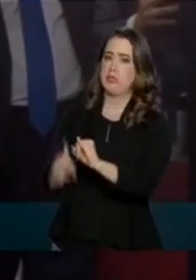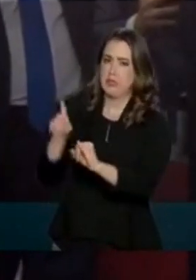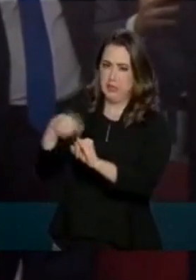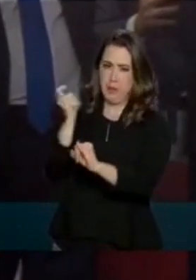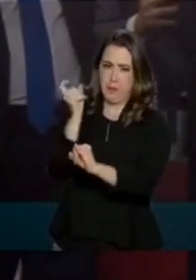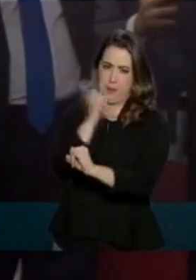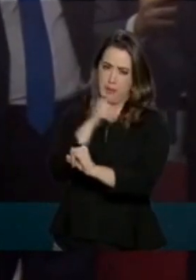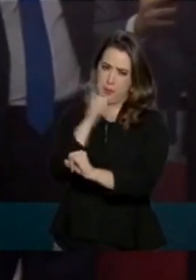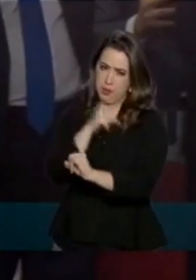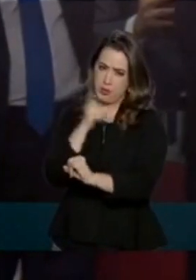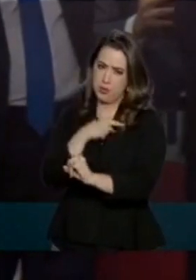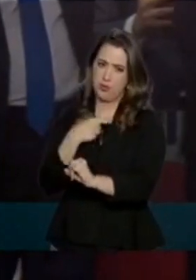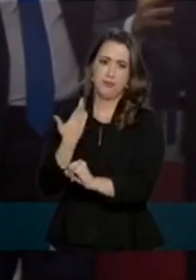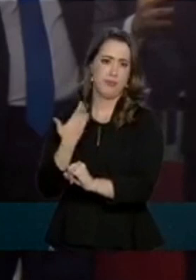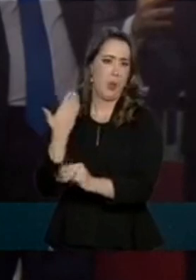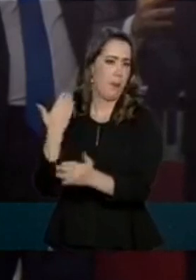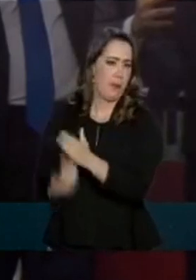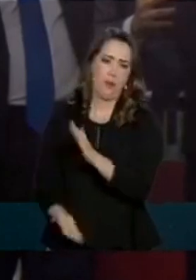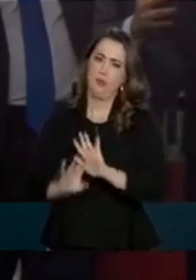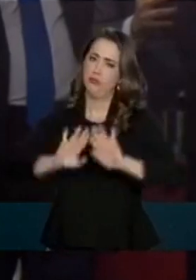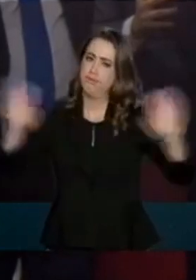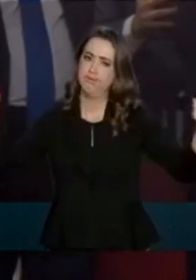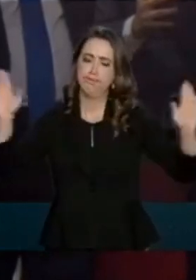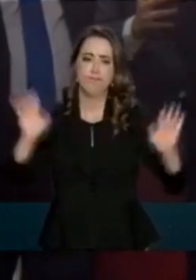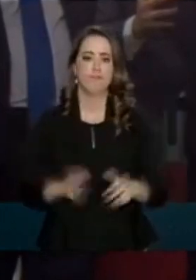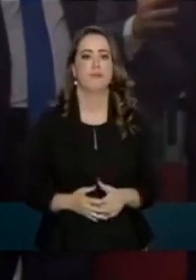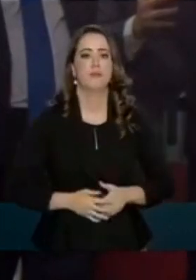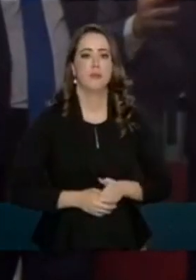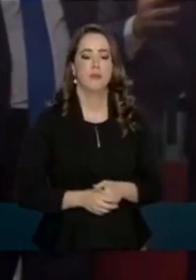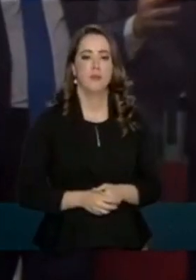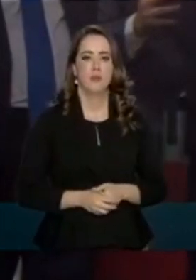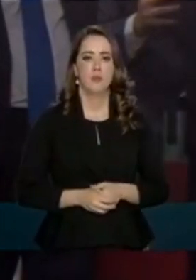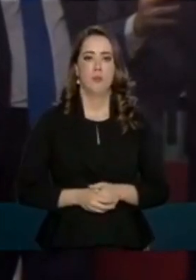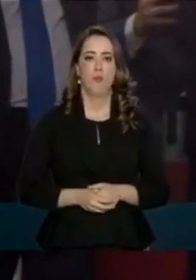mentir, perderei as eleições.